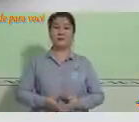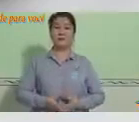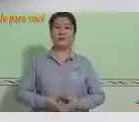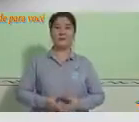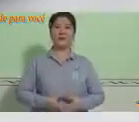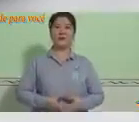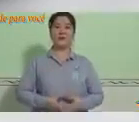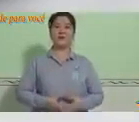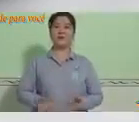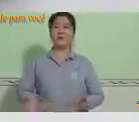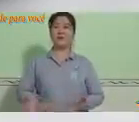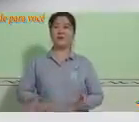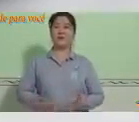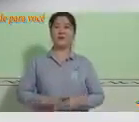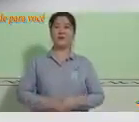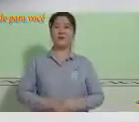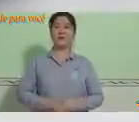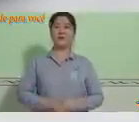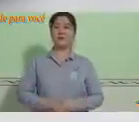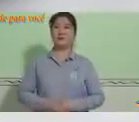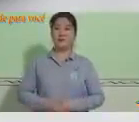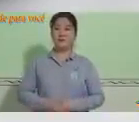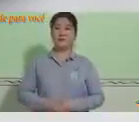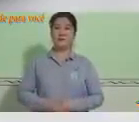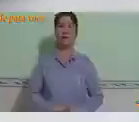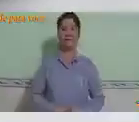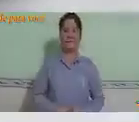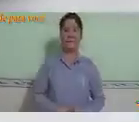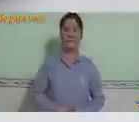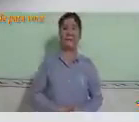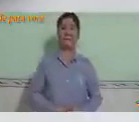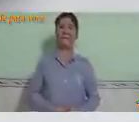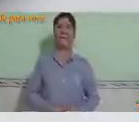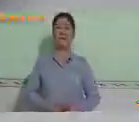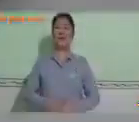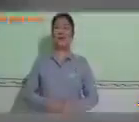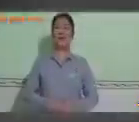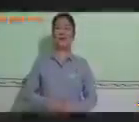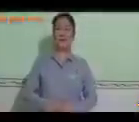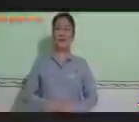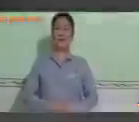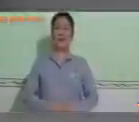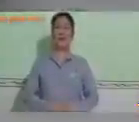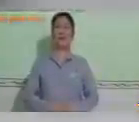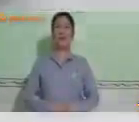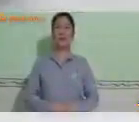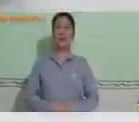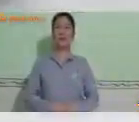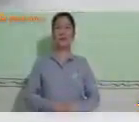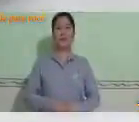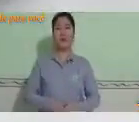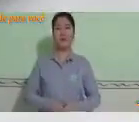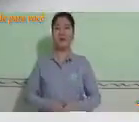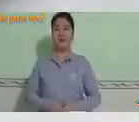A escolha do melhor tratamento estético deve ser feita pelo dermatologista ou fisioterapeuta dermatofuncional após